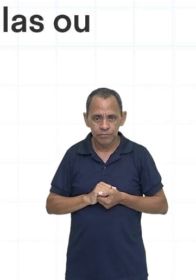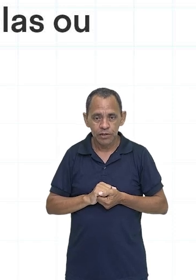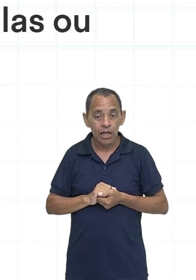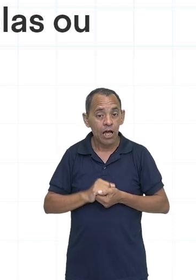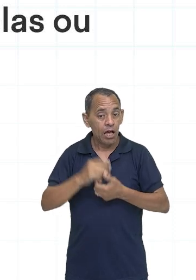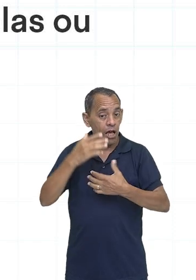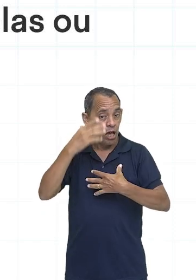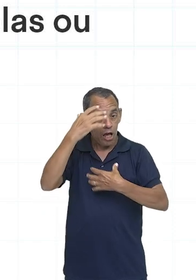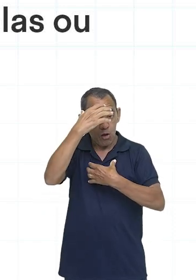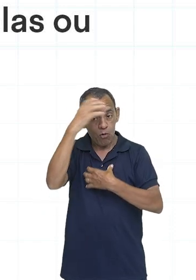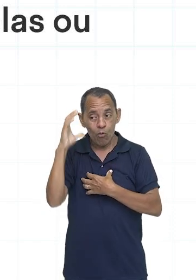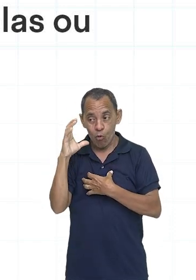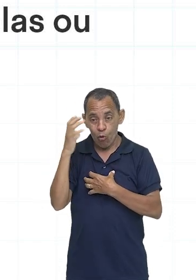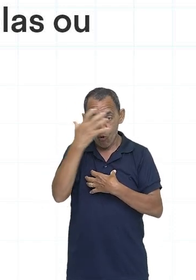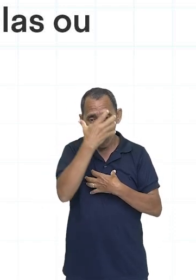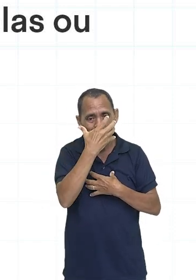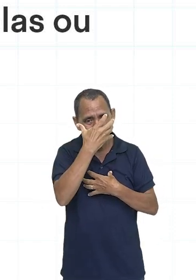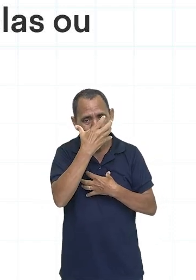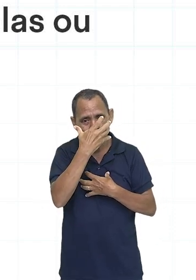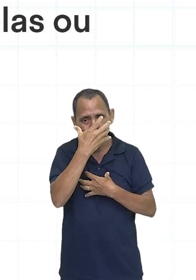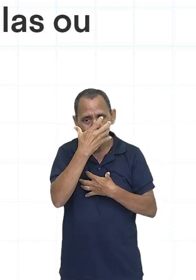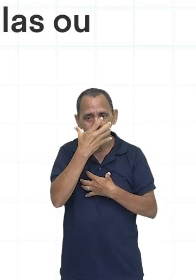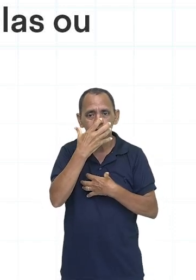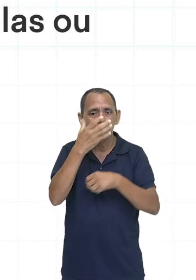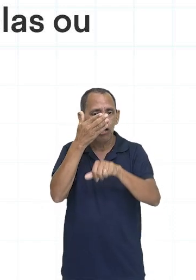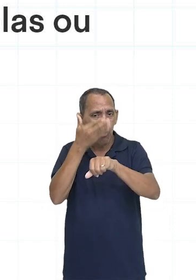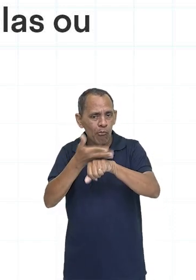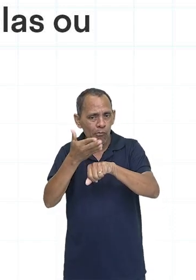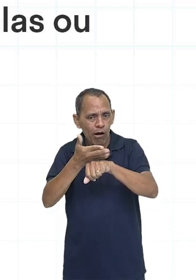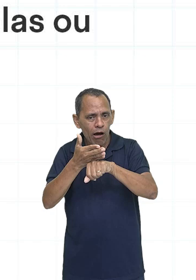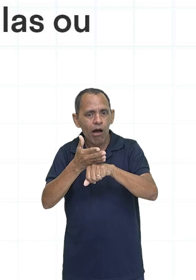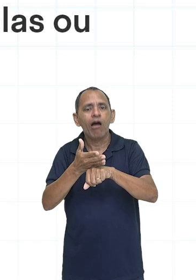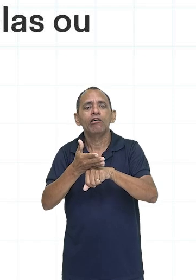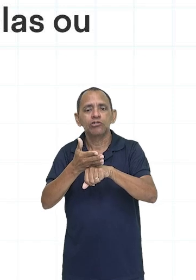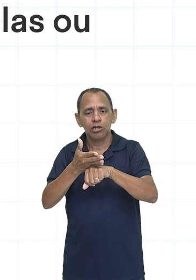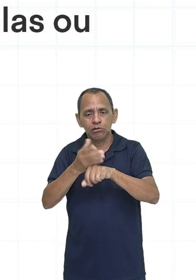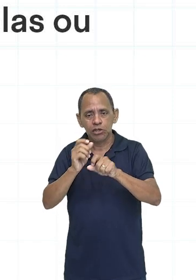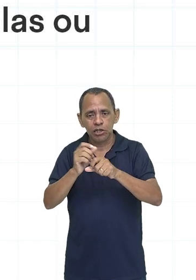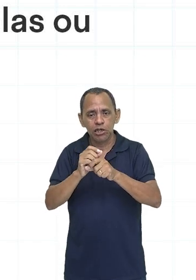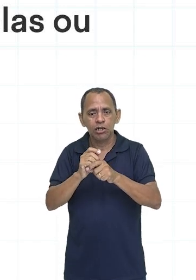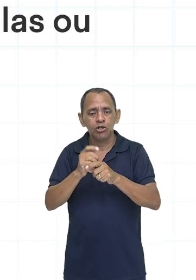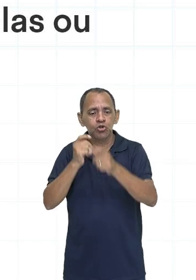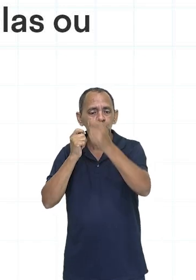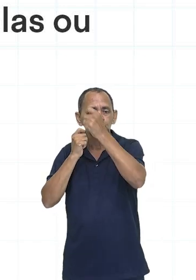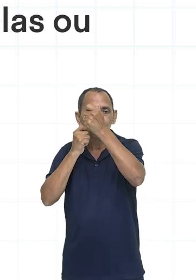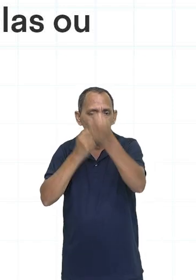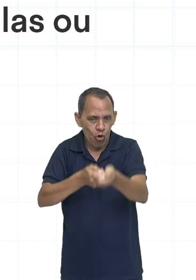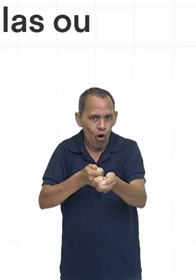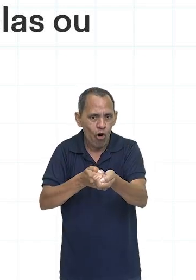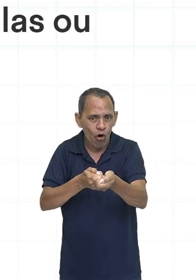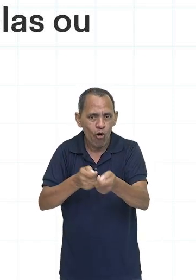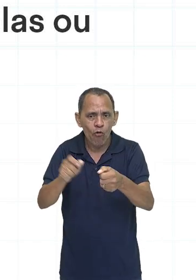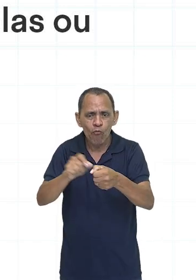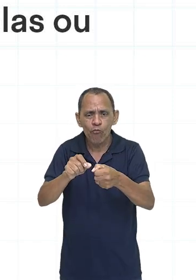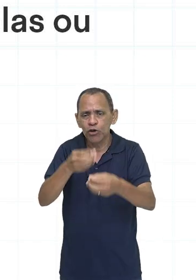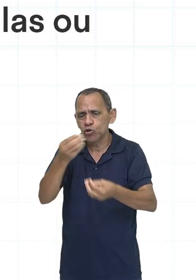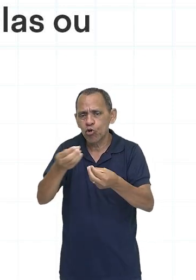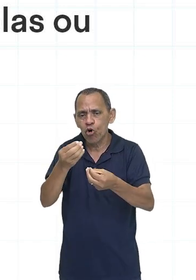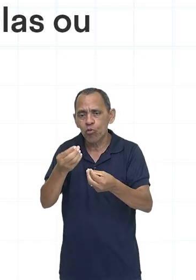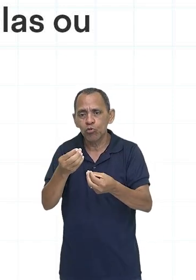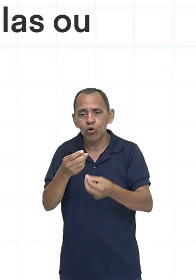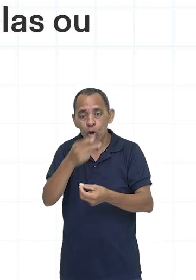a armadura, onde se ensaiam e aplicam os golpes, realizando sempre em duplas ou